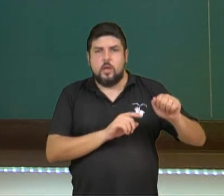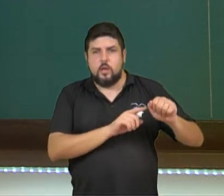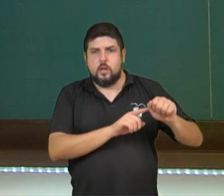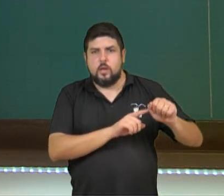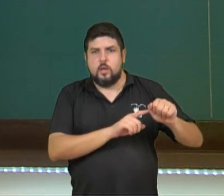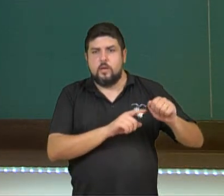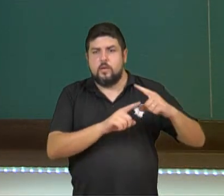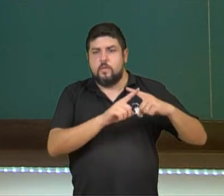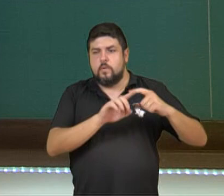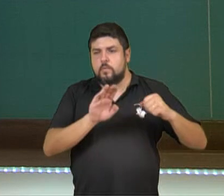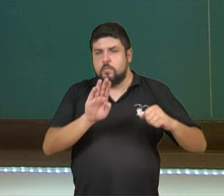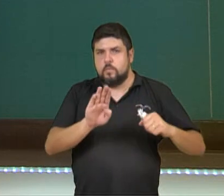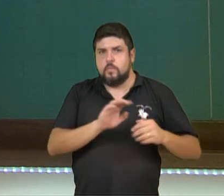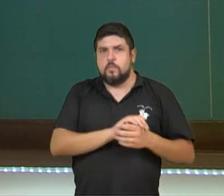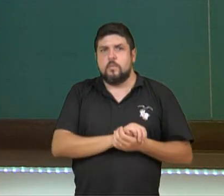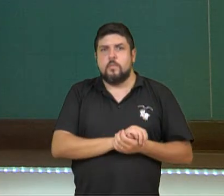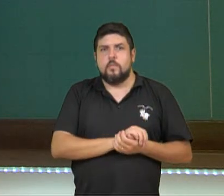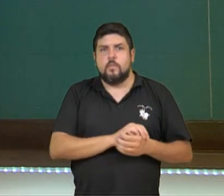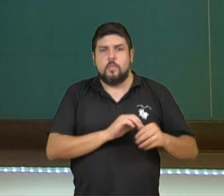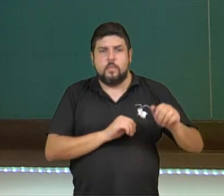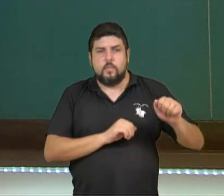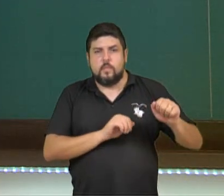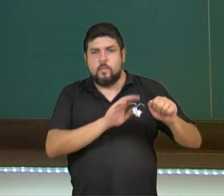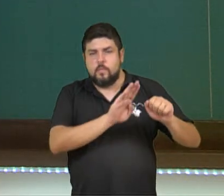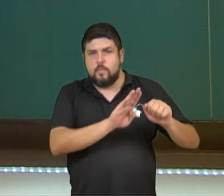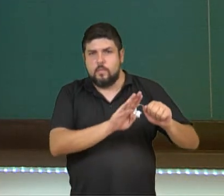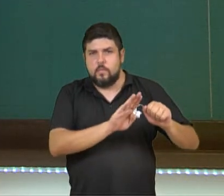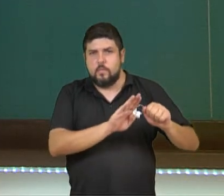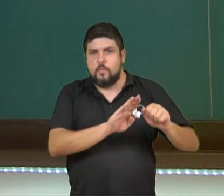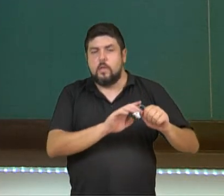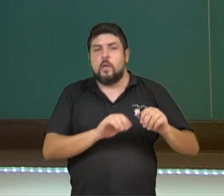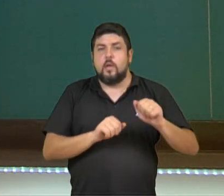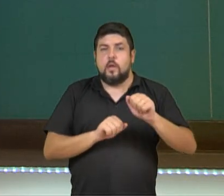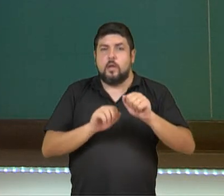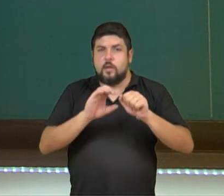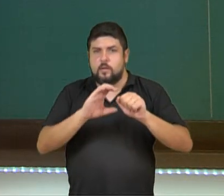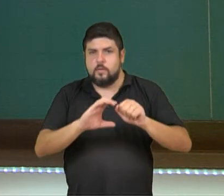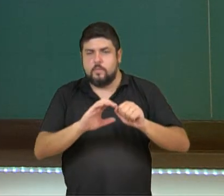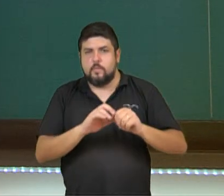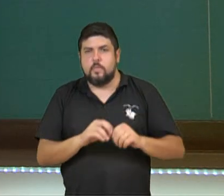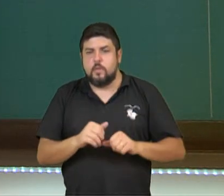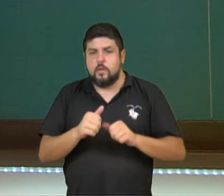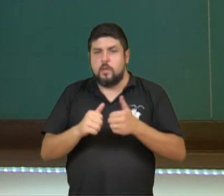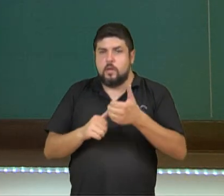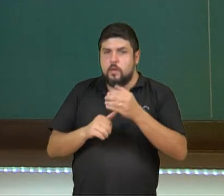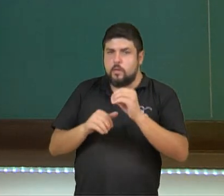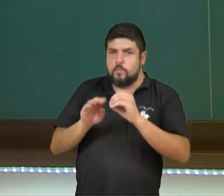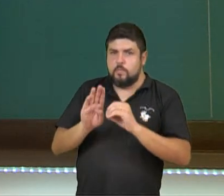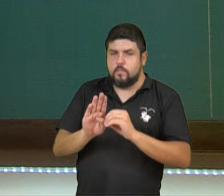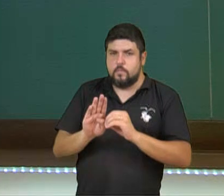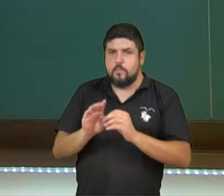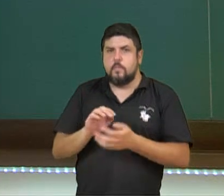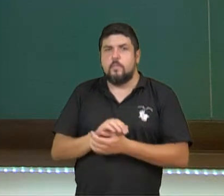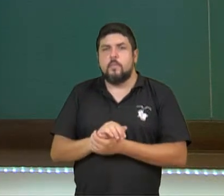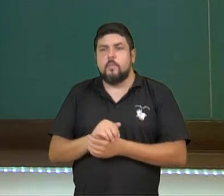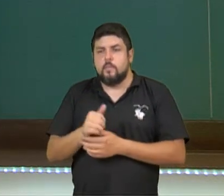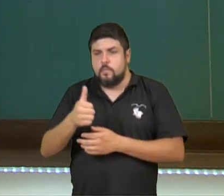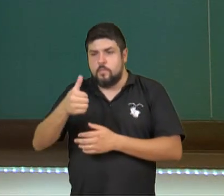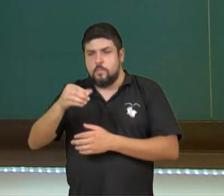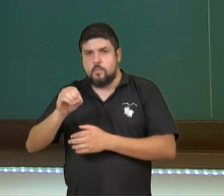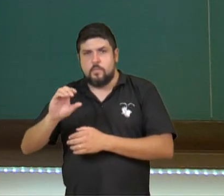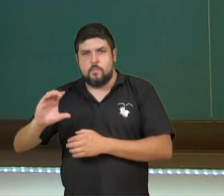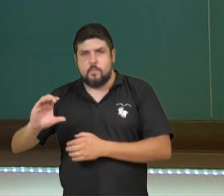AB. A vezes C, AC. 10 vezes B, 10B. 10 vezes C,